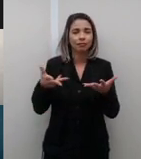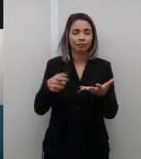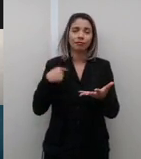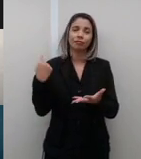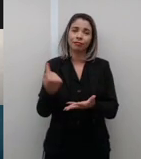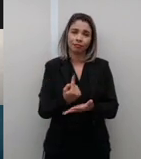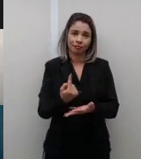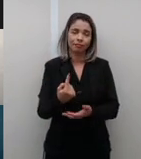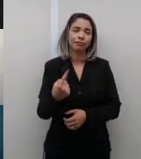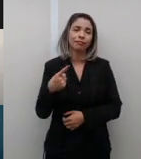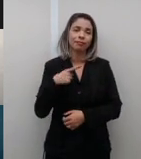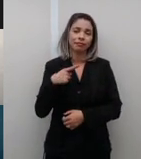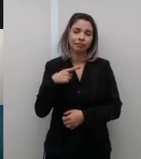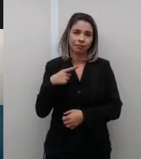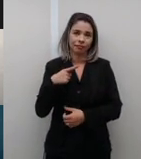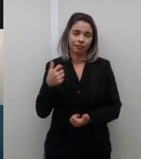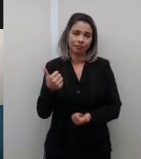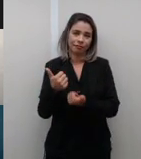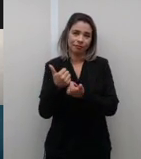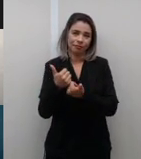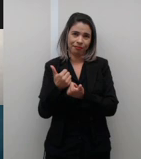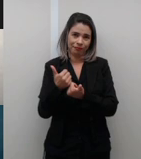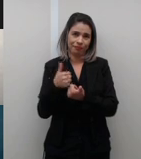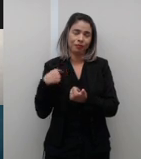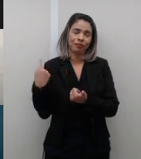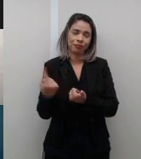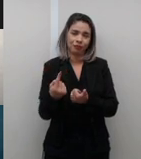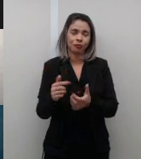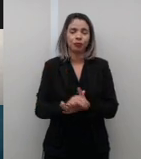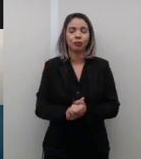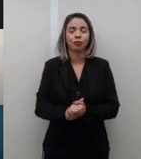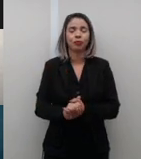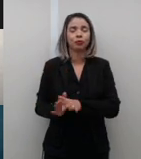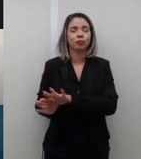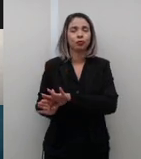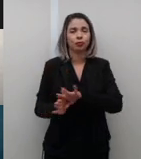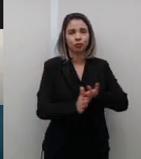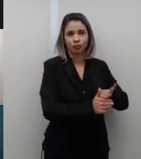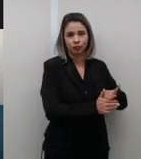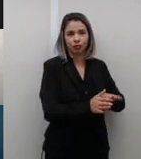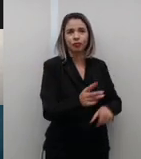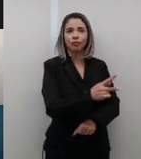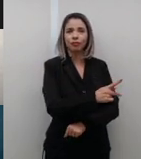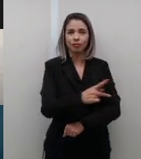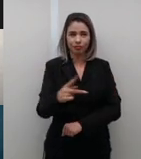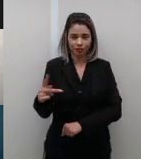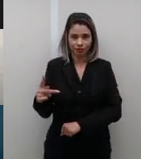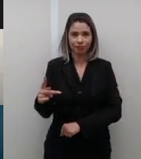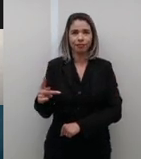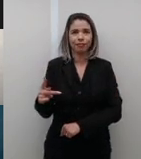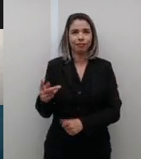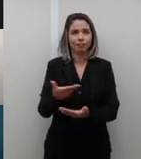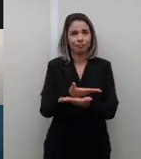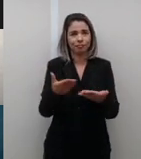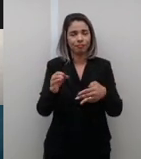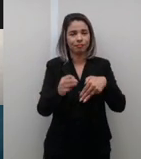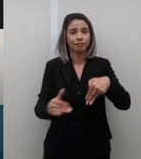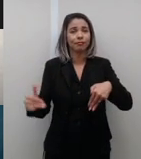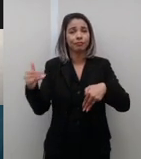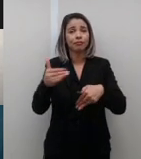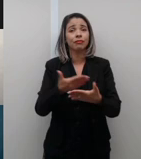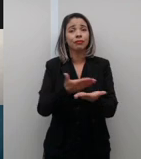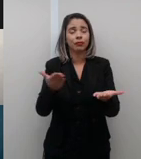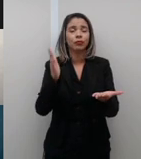essa assistência. Senhor presidente e demais pares, Vossas Excelências bem